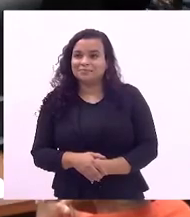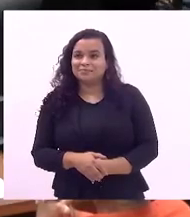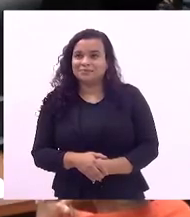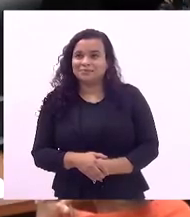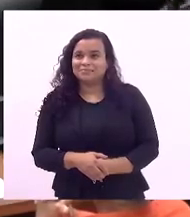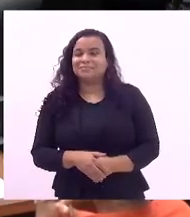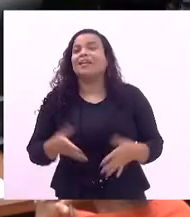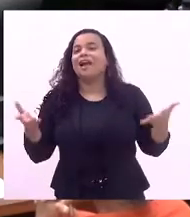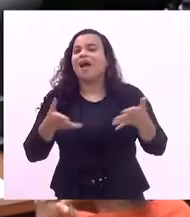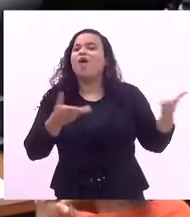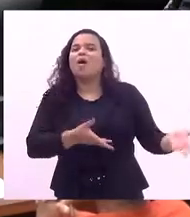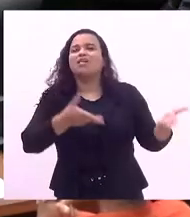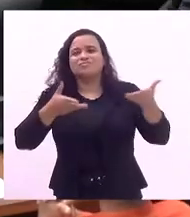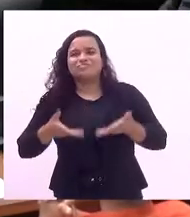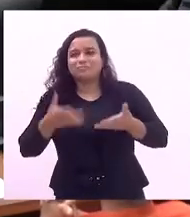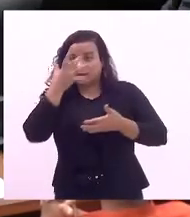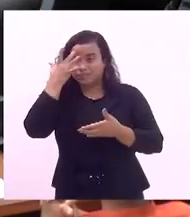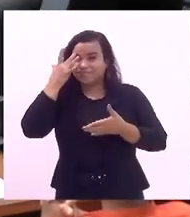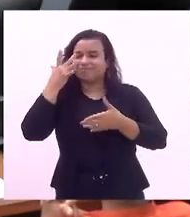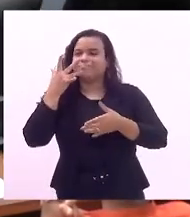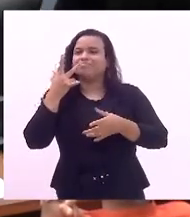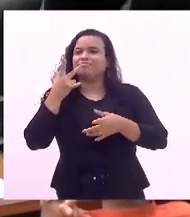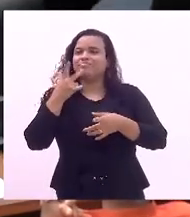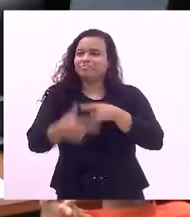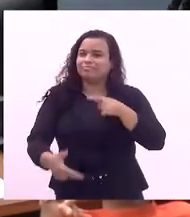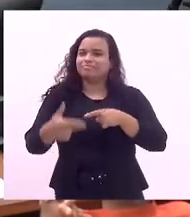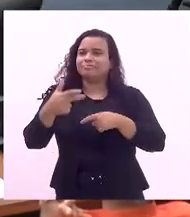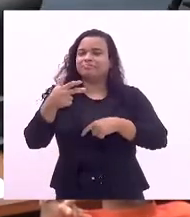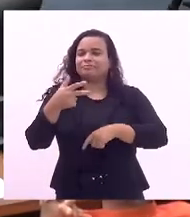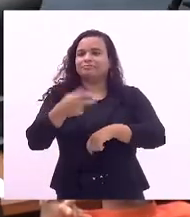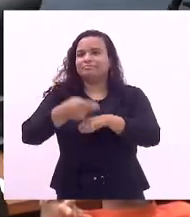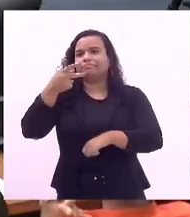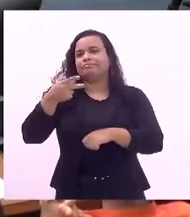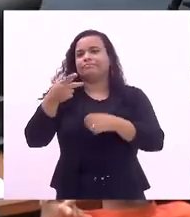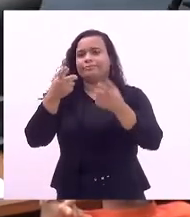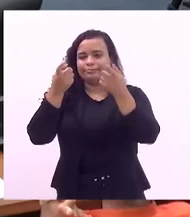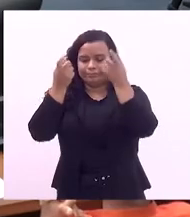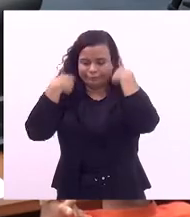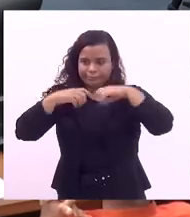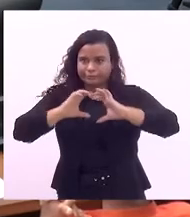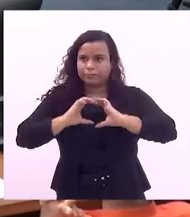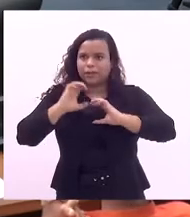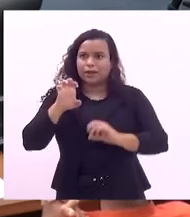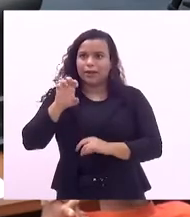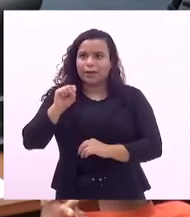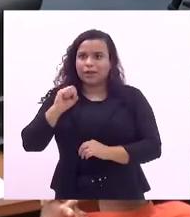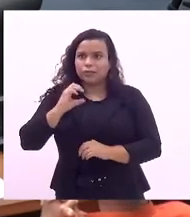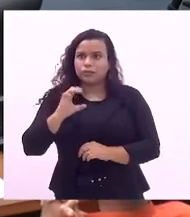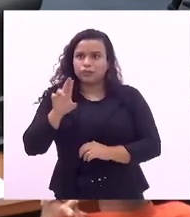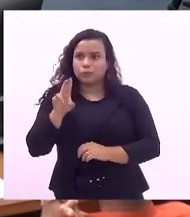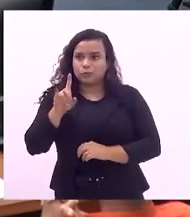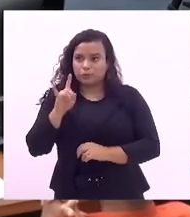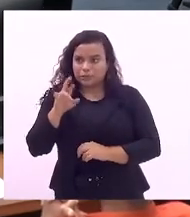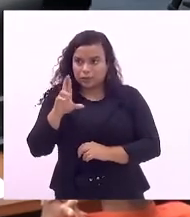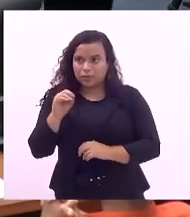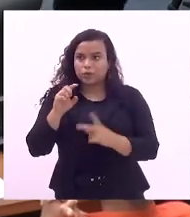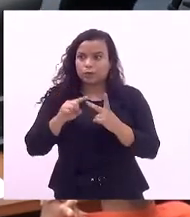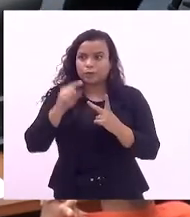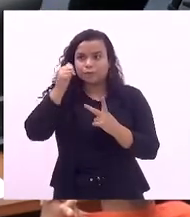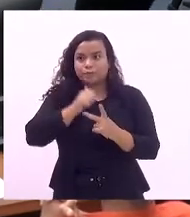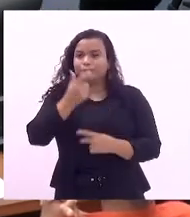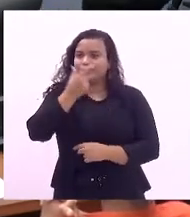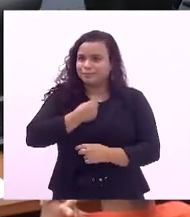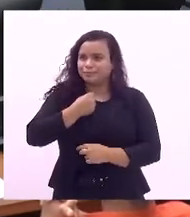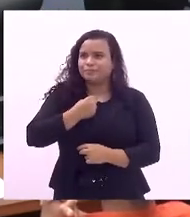e agora convidar emos os agraciados com a medalha escoteiro ou escoteira a